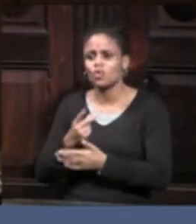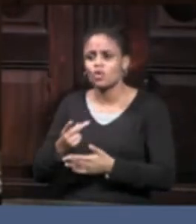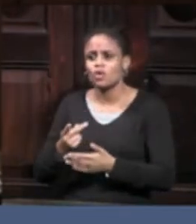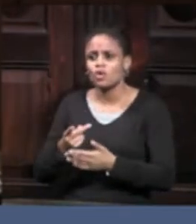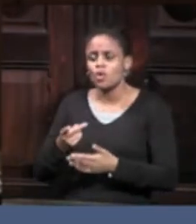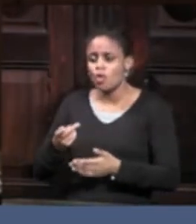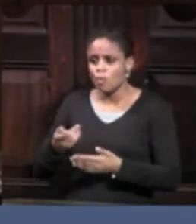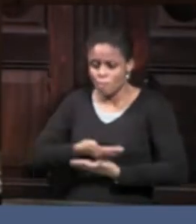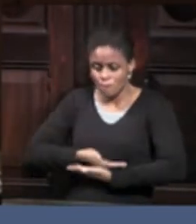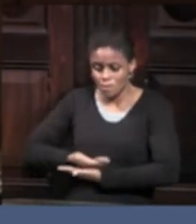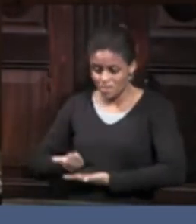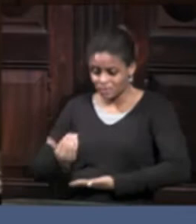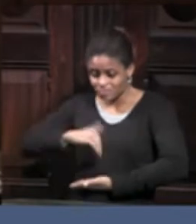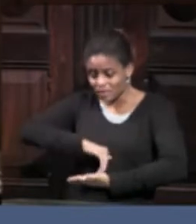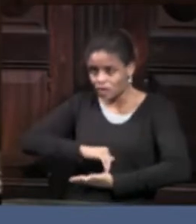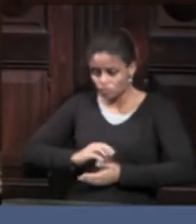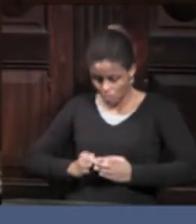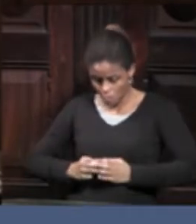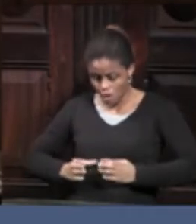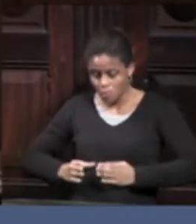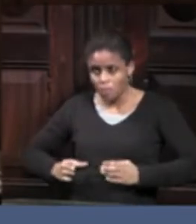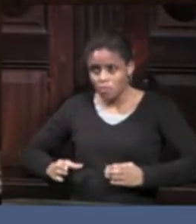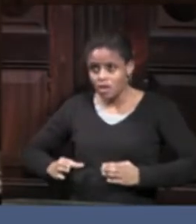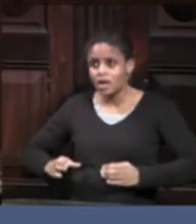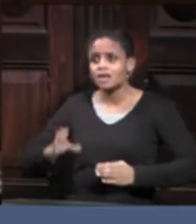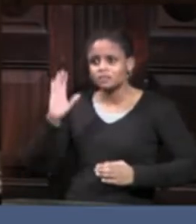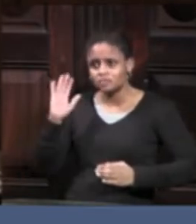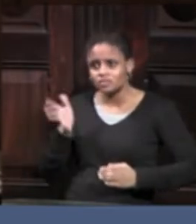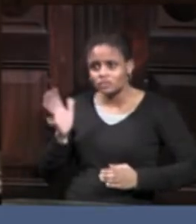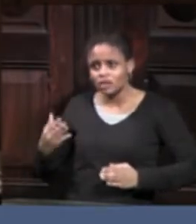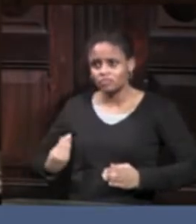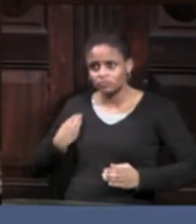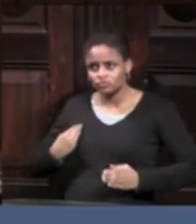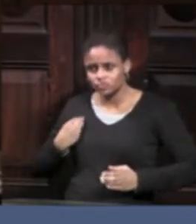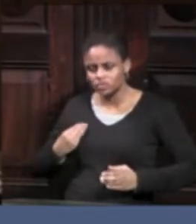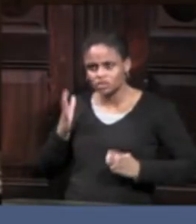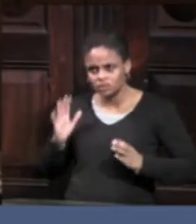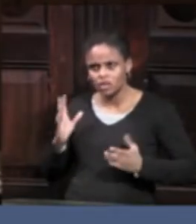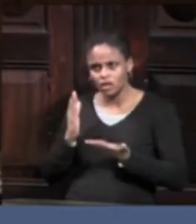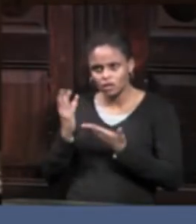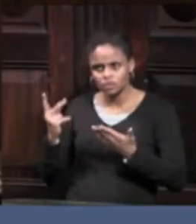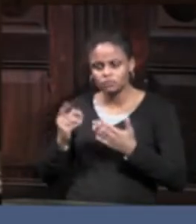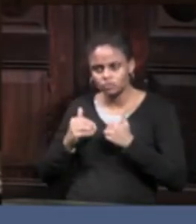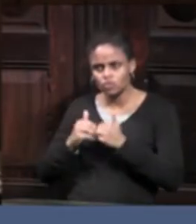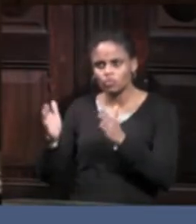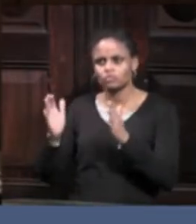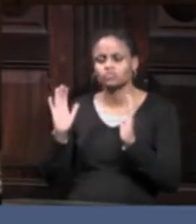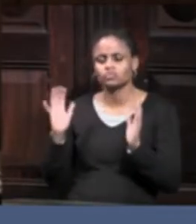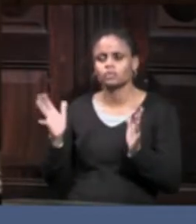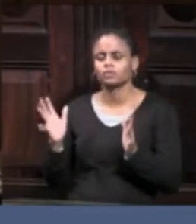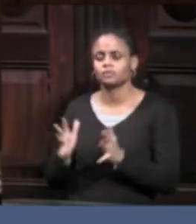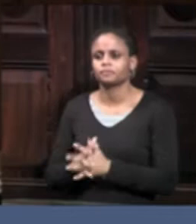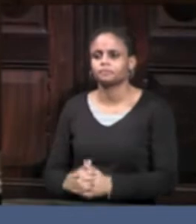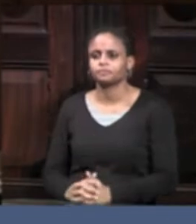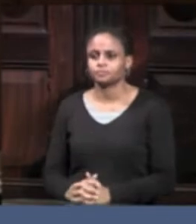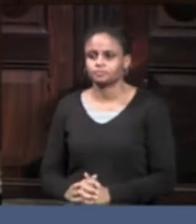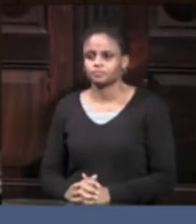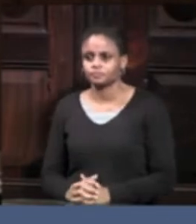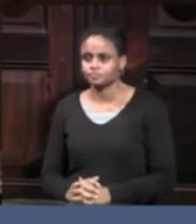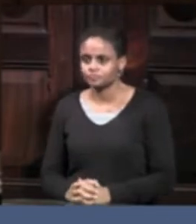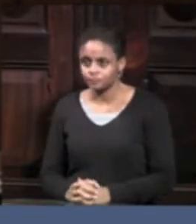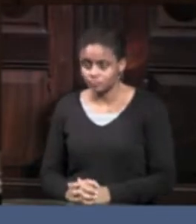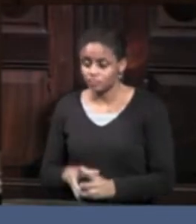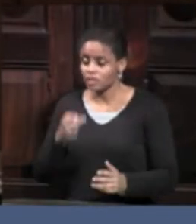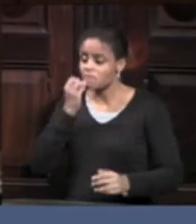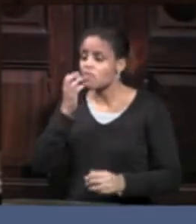E repito, não se trata de uma bandeira religiosa, mas que bom que ela ainda existe. Que bom que as igrejas